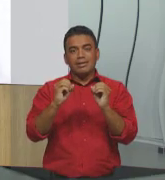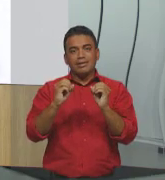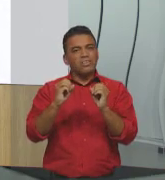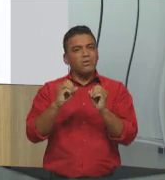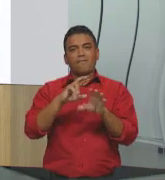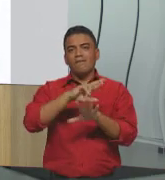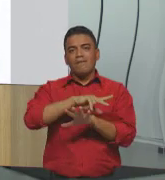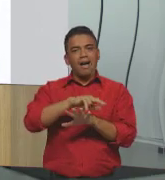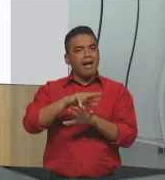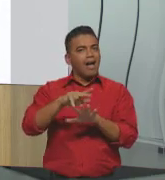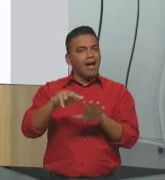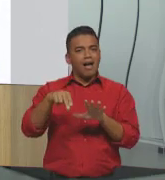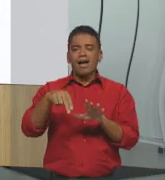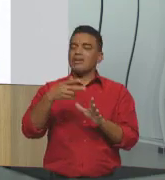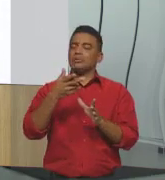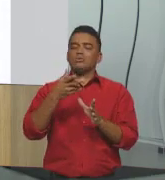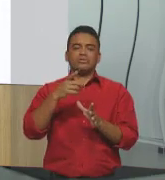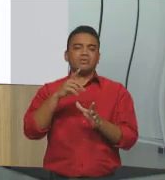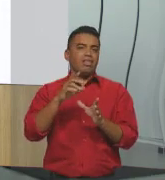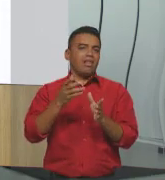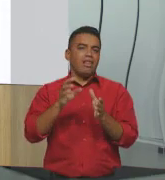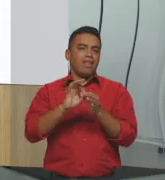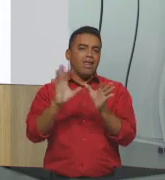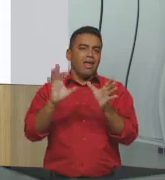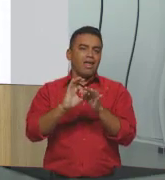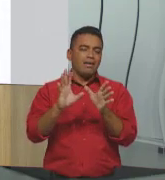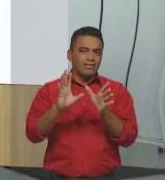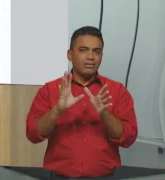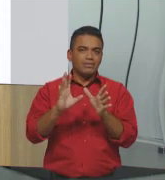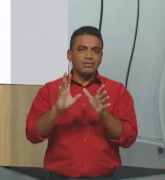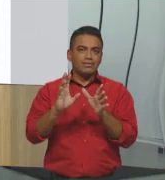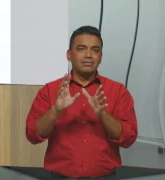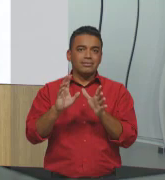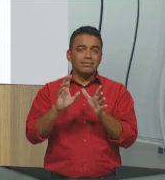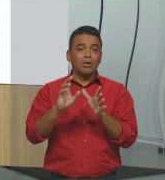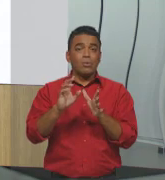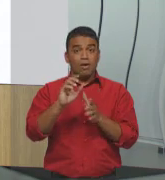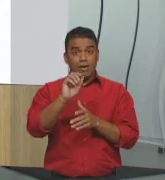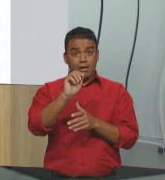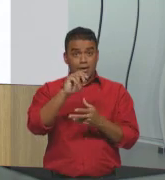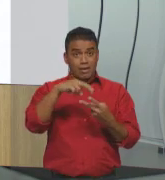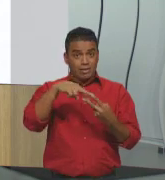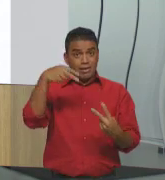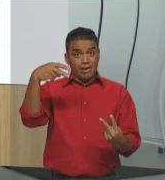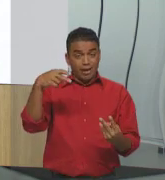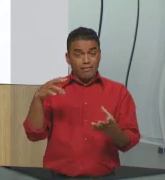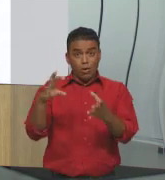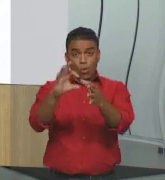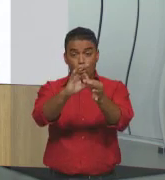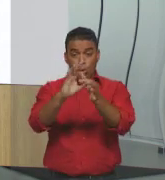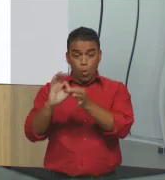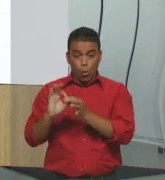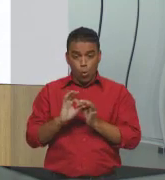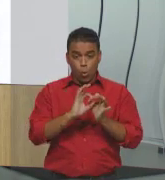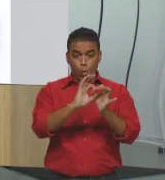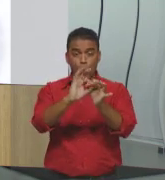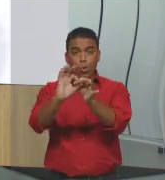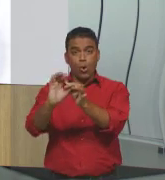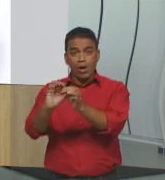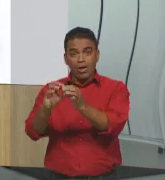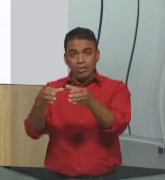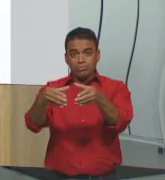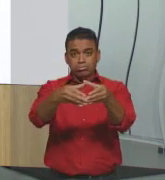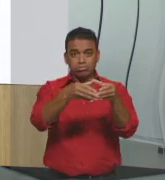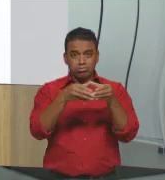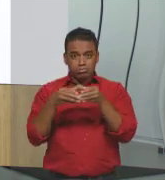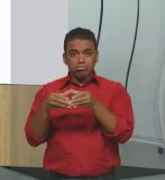soltos lá, para que então a DNA polimerase ela possa unir esses nucleotídeos e formar então essa